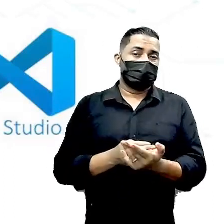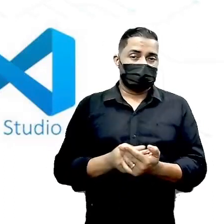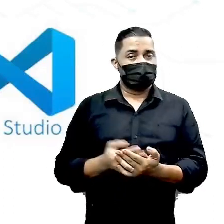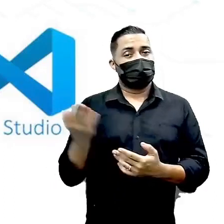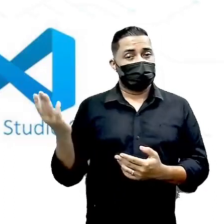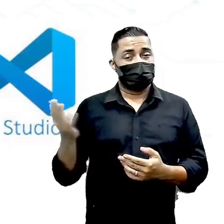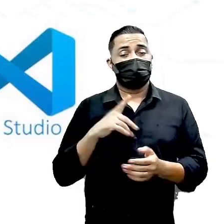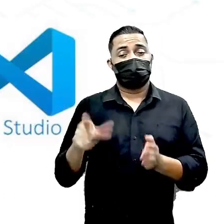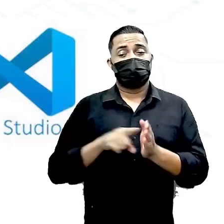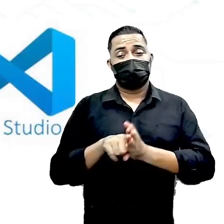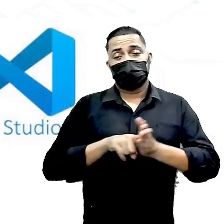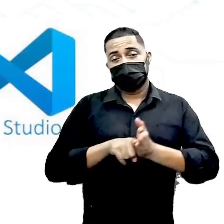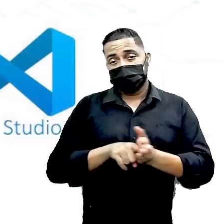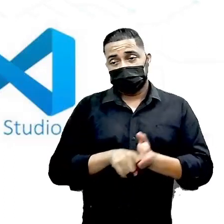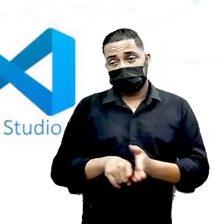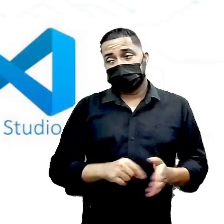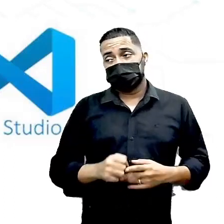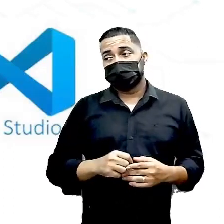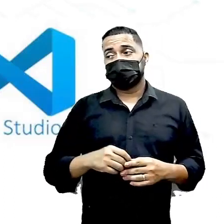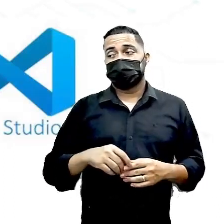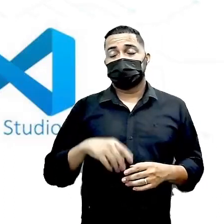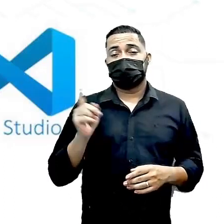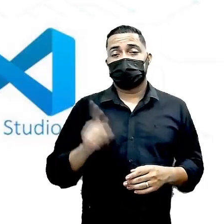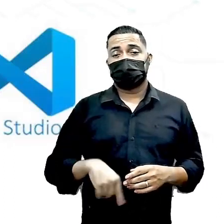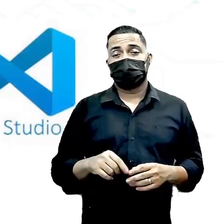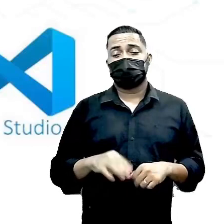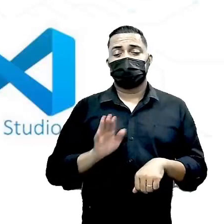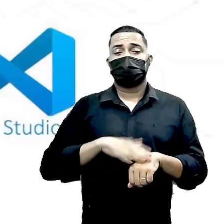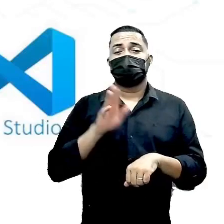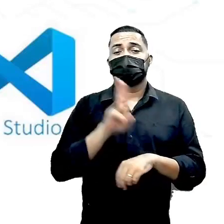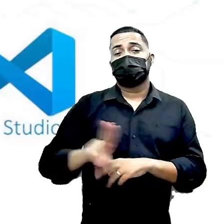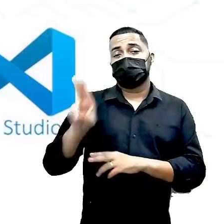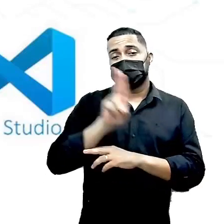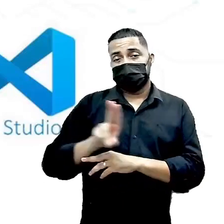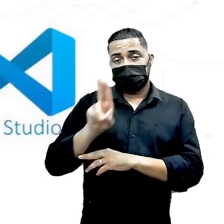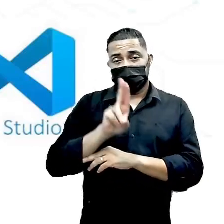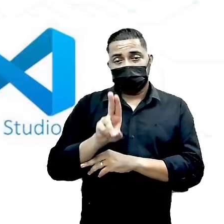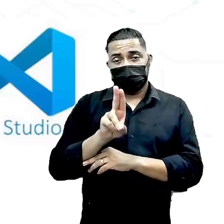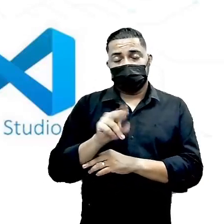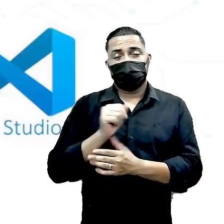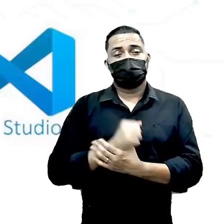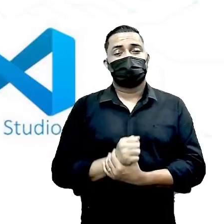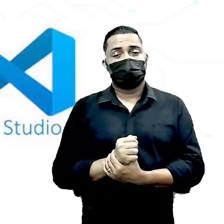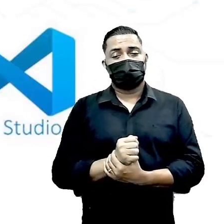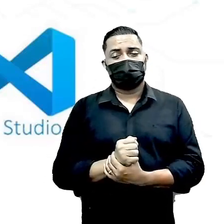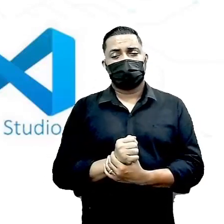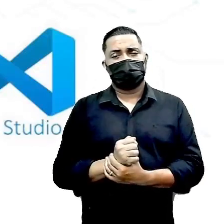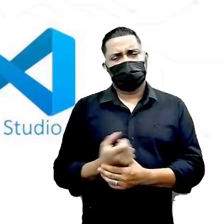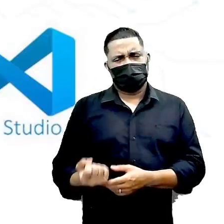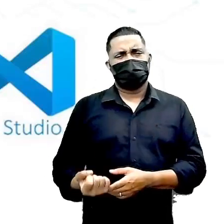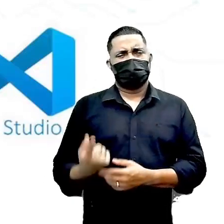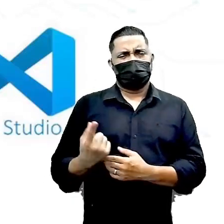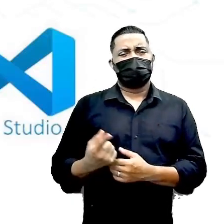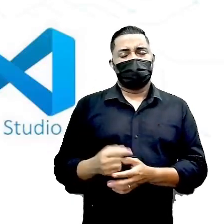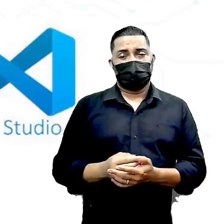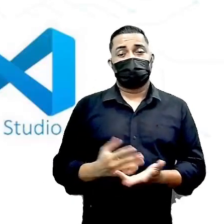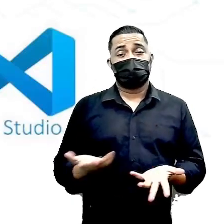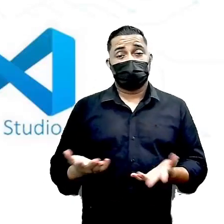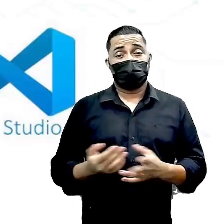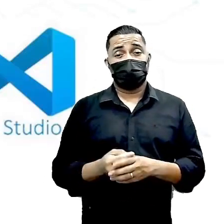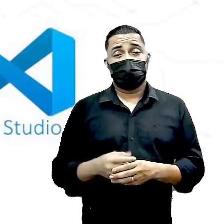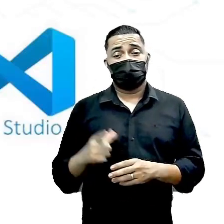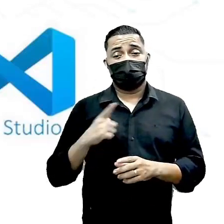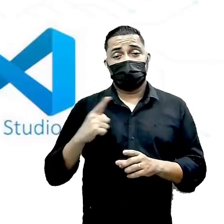as pesquisas da Stack Overflow, eles são os editores mais utilizados, né? Incrivelmente, o Notepad++, que é